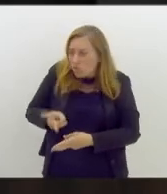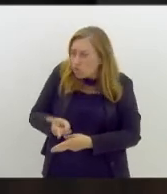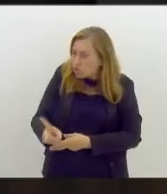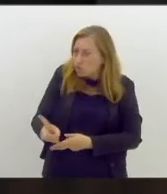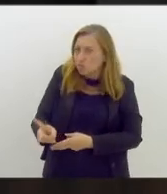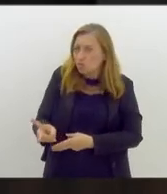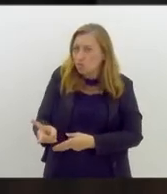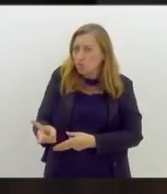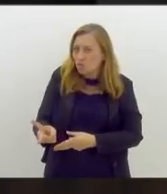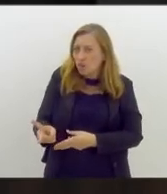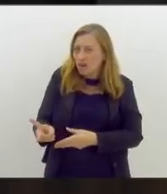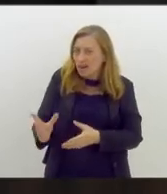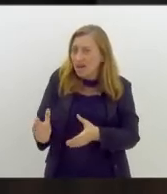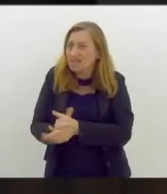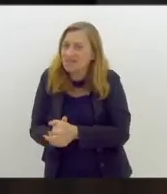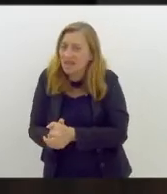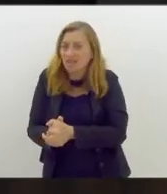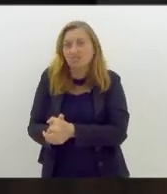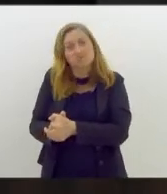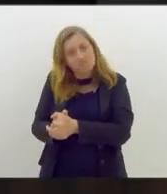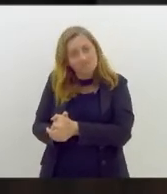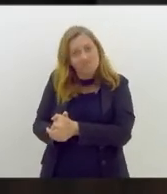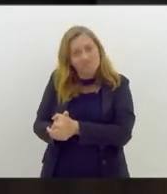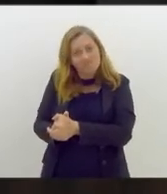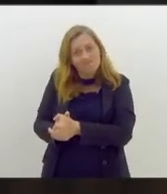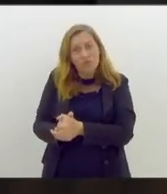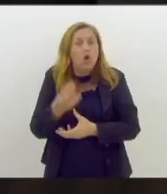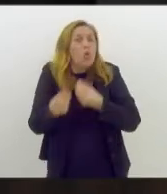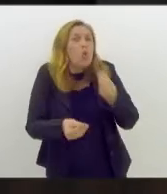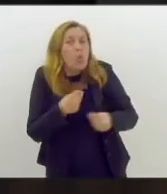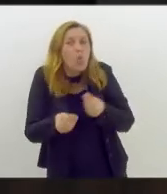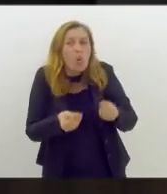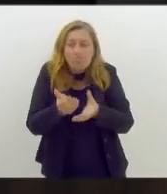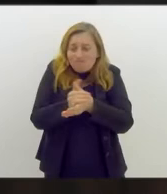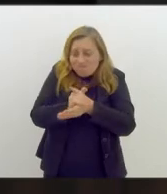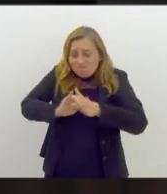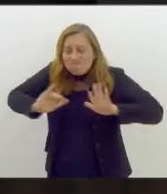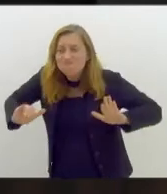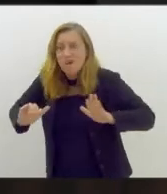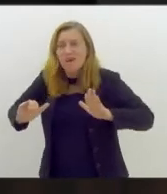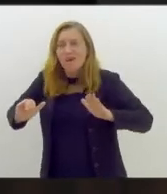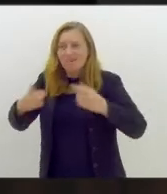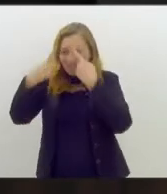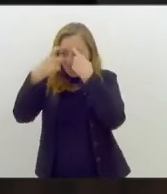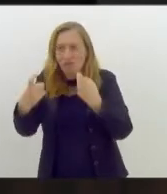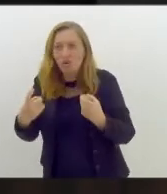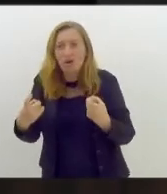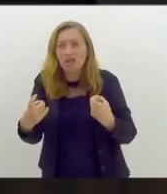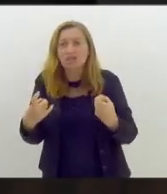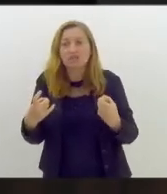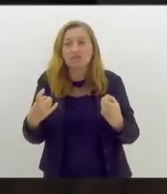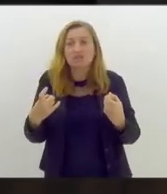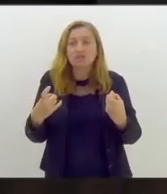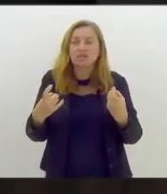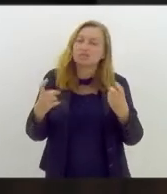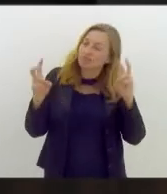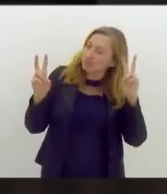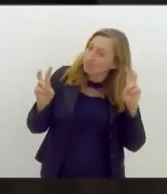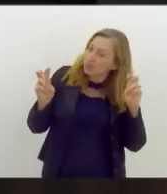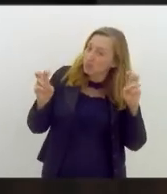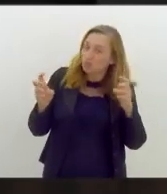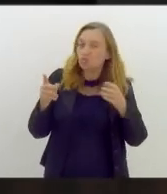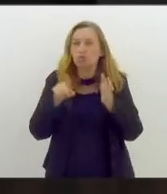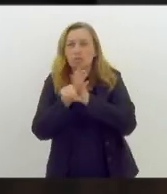do vínculo afetivo com seu agressor? Como quebrar o ciclo da violência? Tais